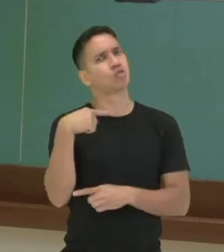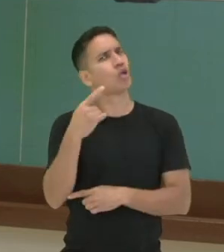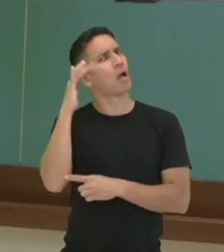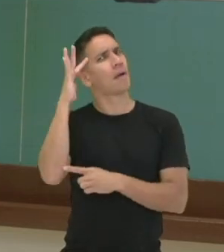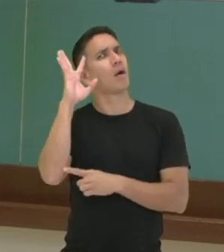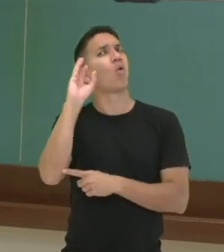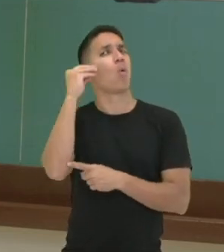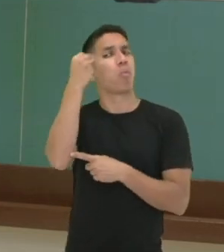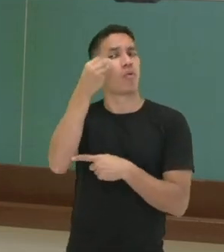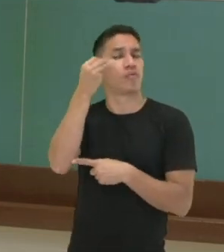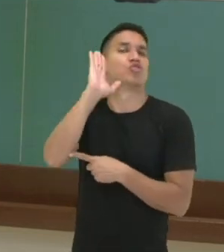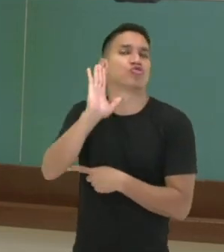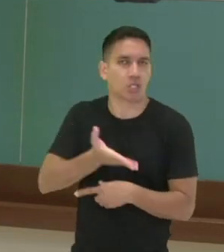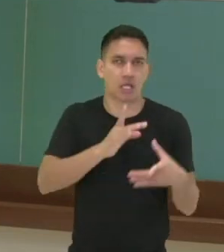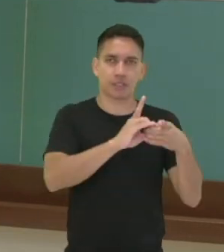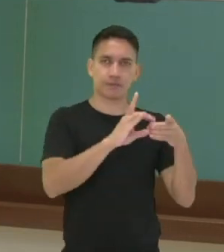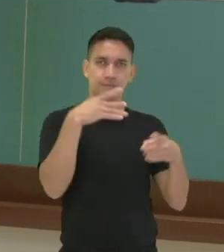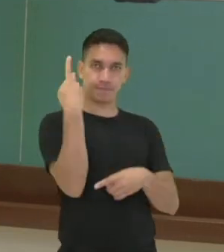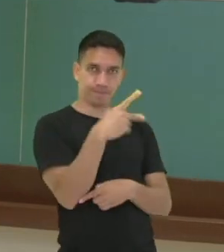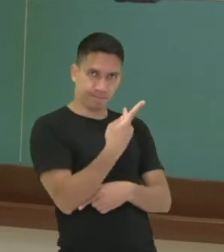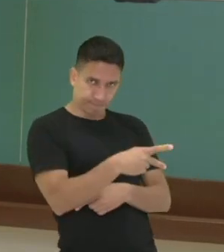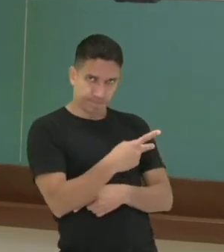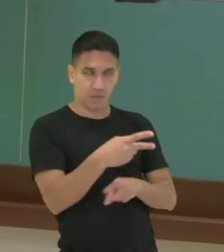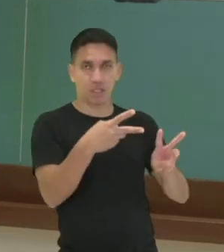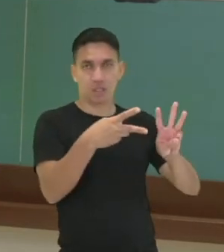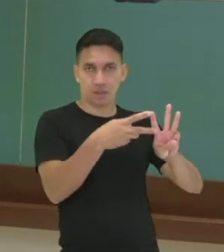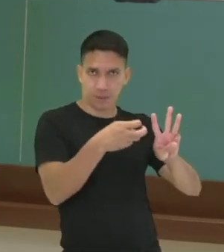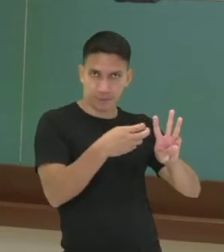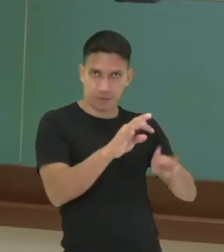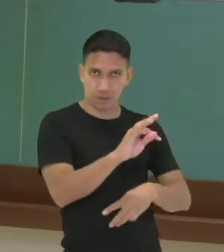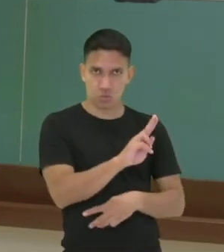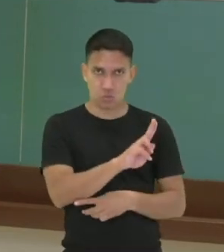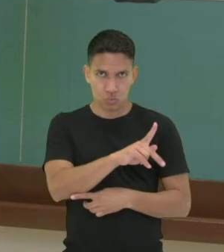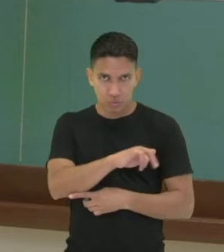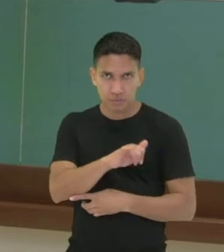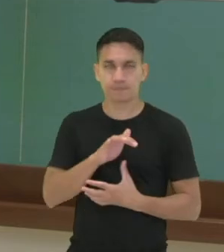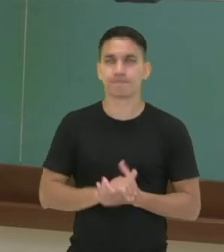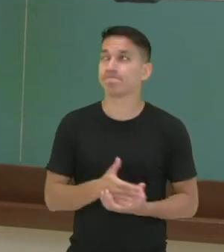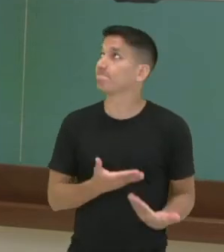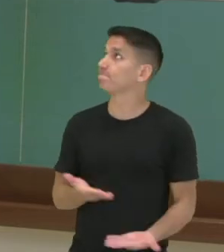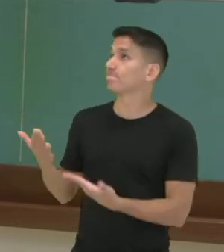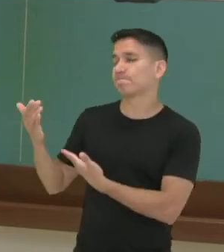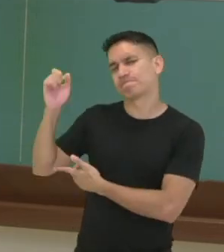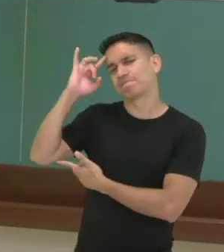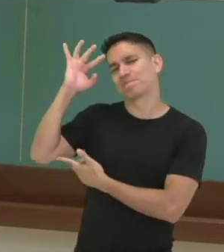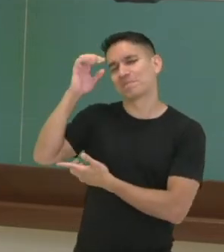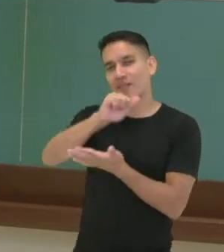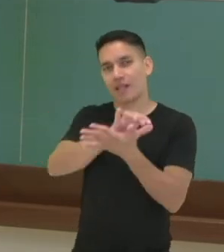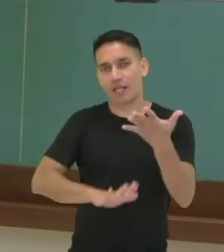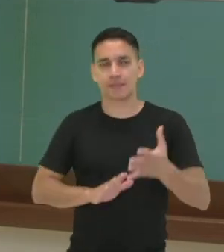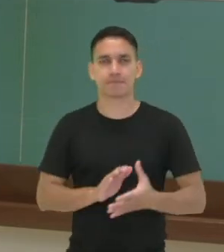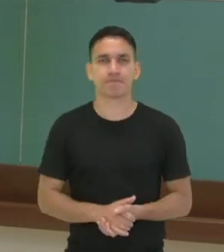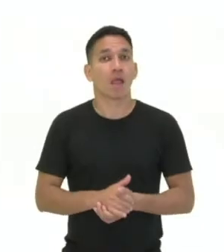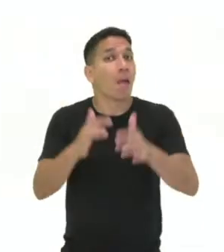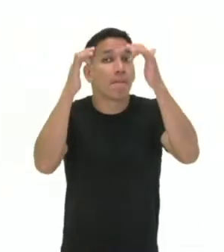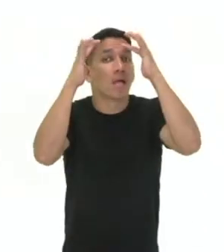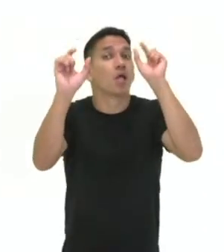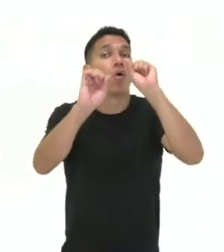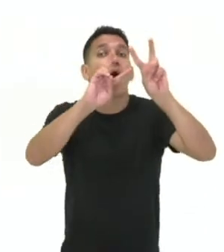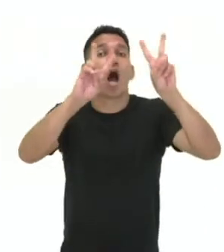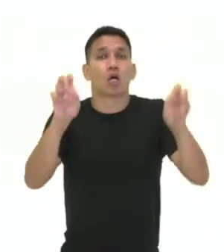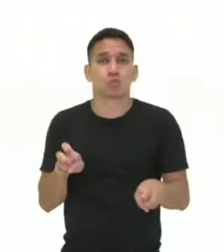numa experiência democrática já ali nos tupi-guaranis. Vamos pensar essa atividade aqui? Então, pense no sentido do